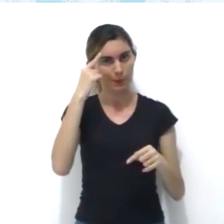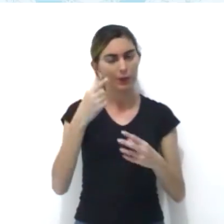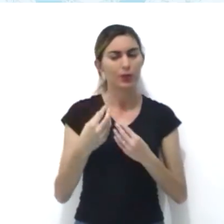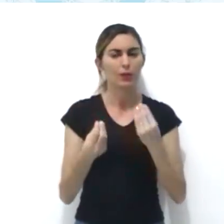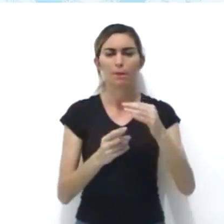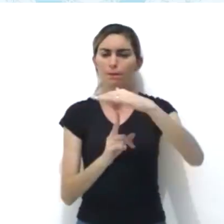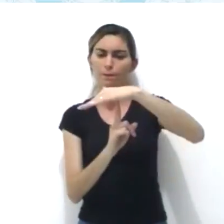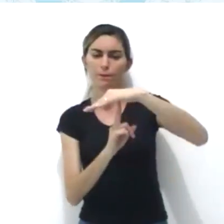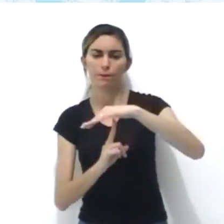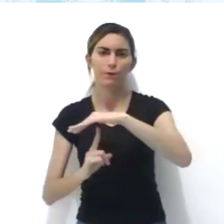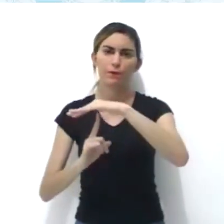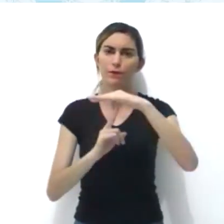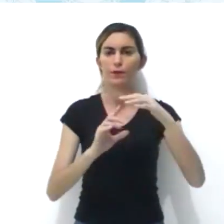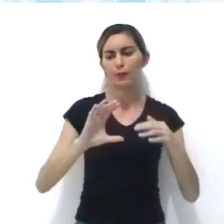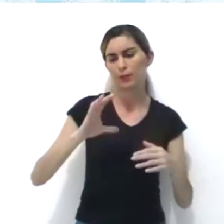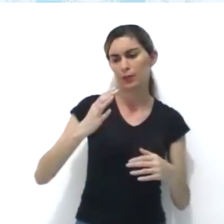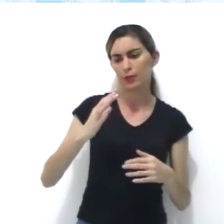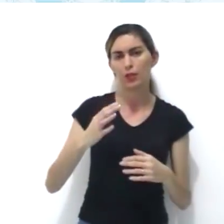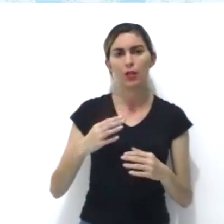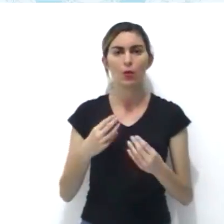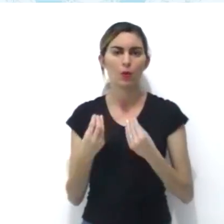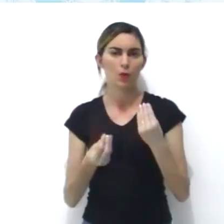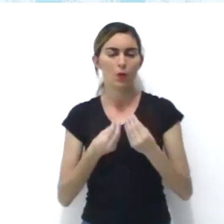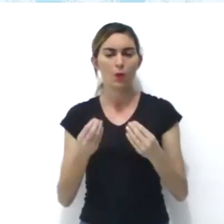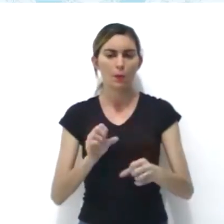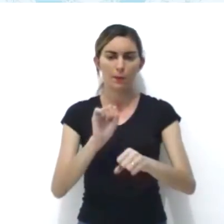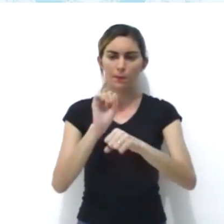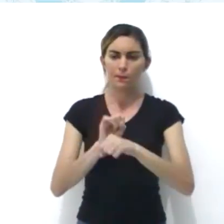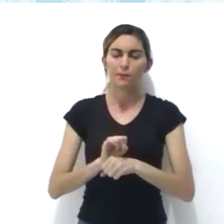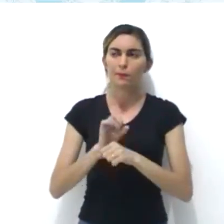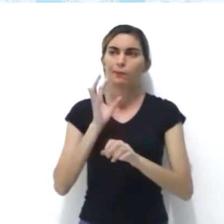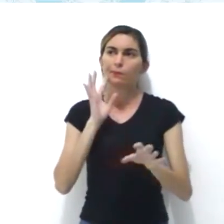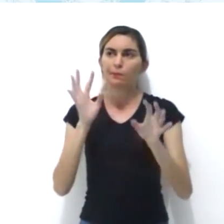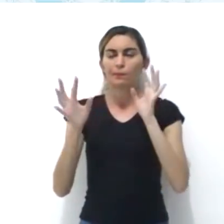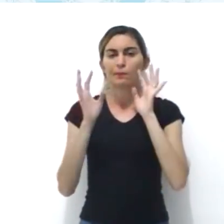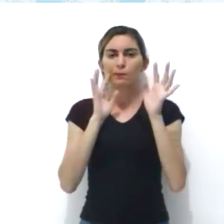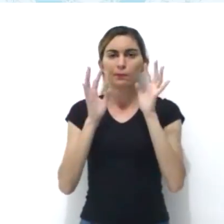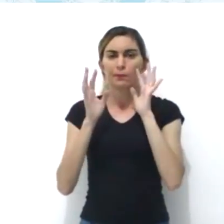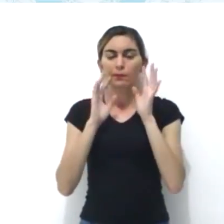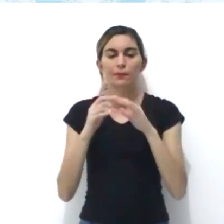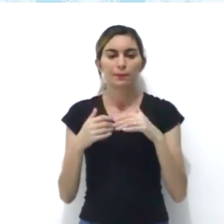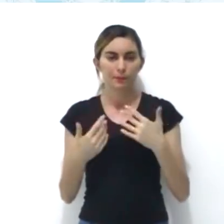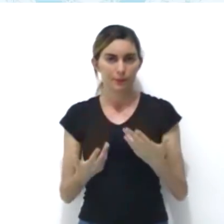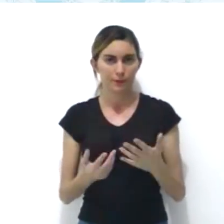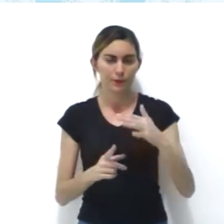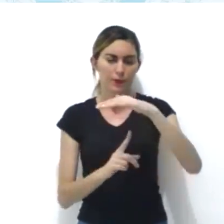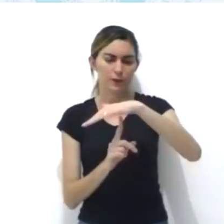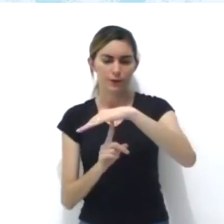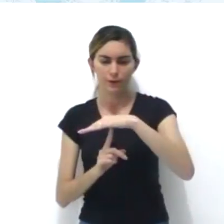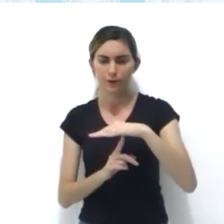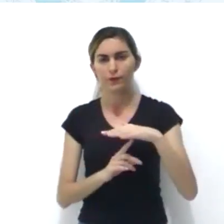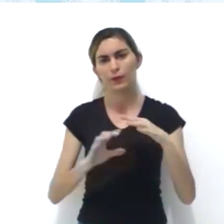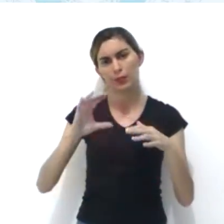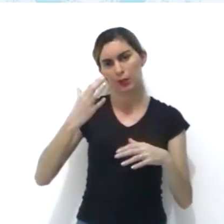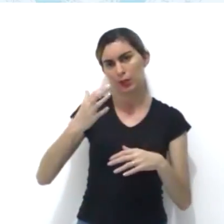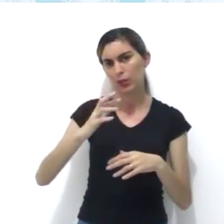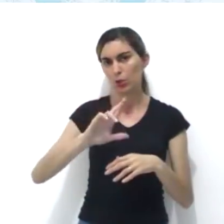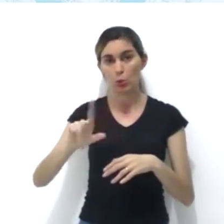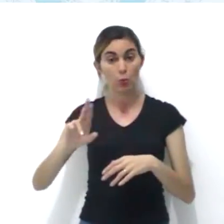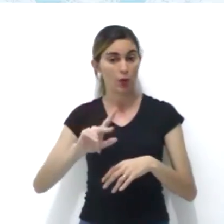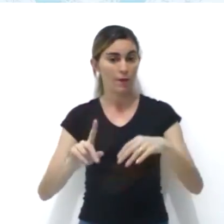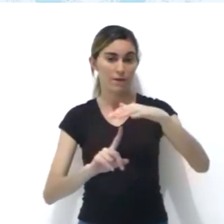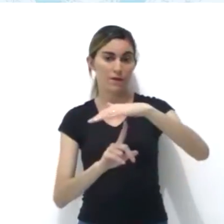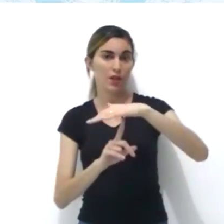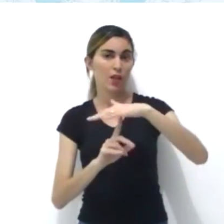Mas pensem assim, as feiras de ciências, vamos dar uma pausa para uma reflexão, tá? Feiras de